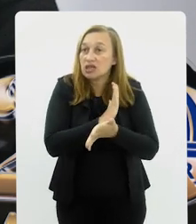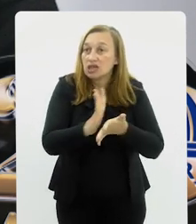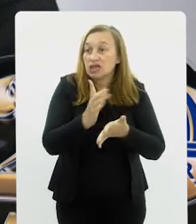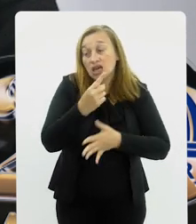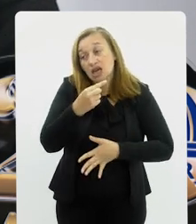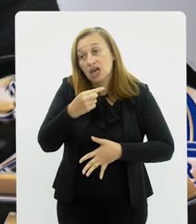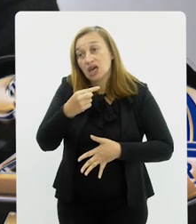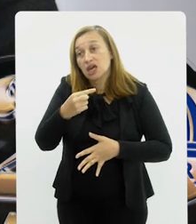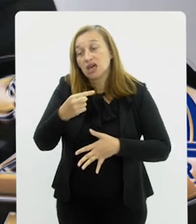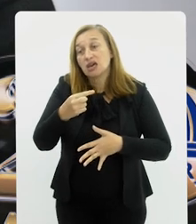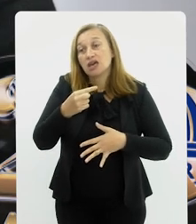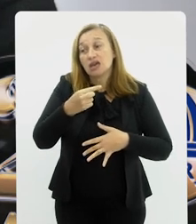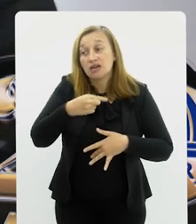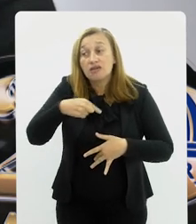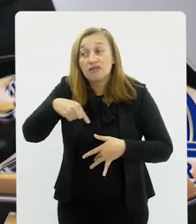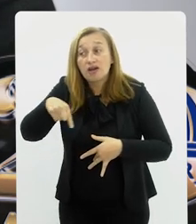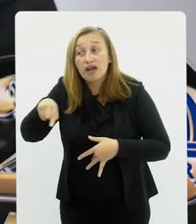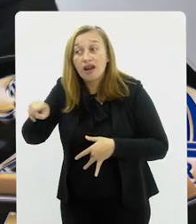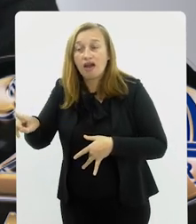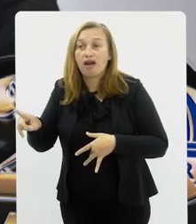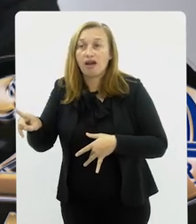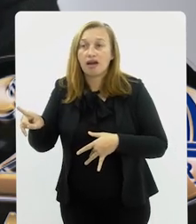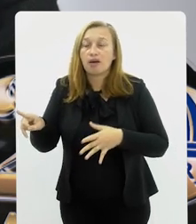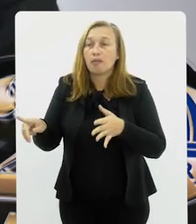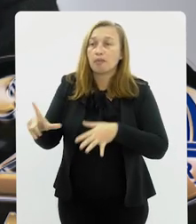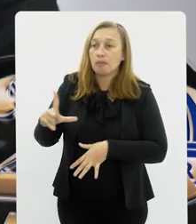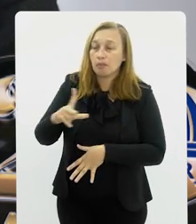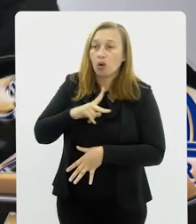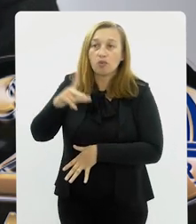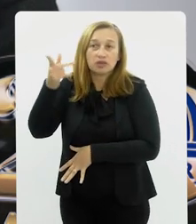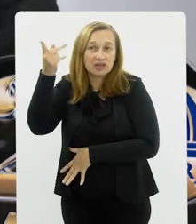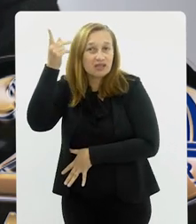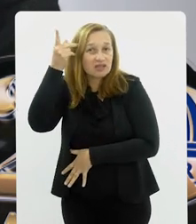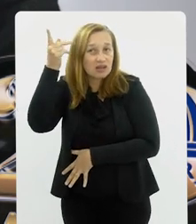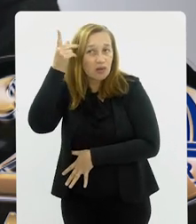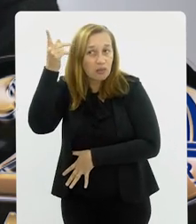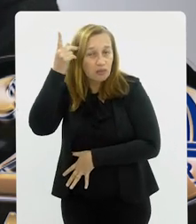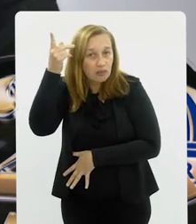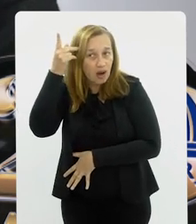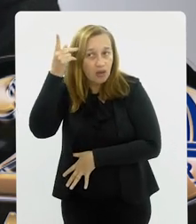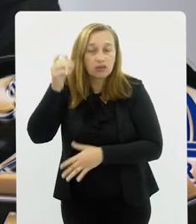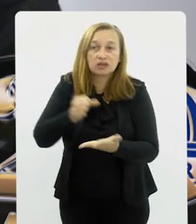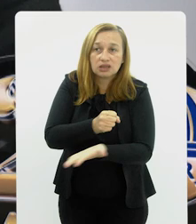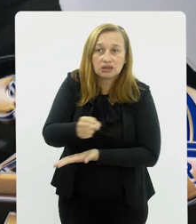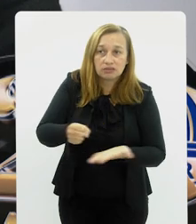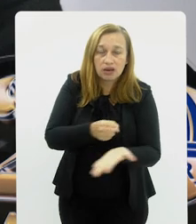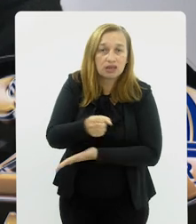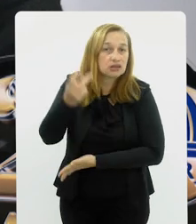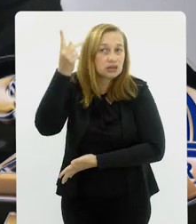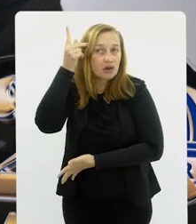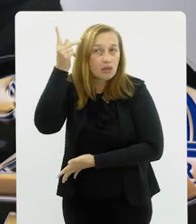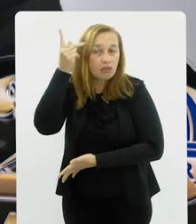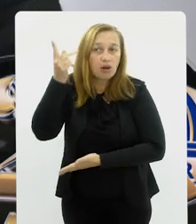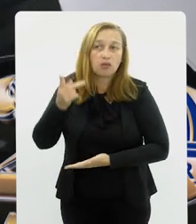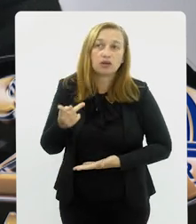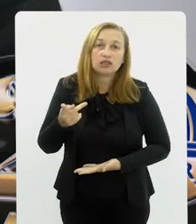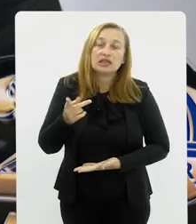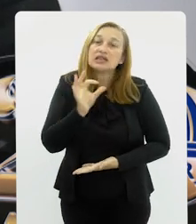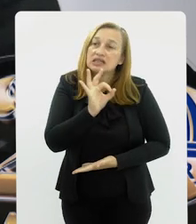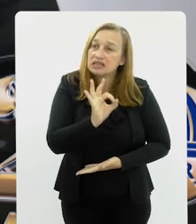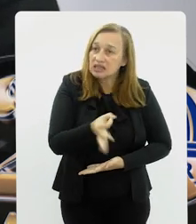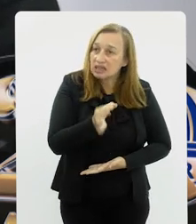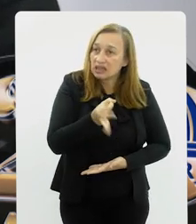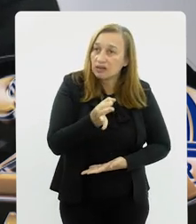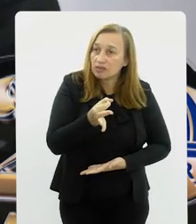lá, profissionais nativos de São Paulo, né? Oriundos das bases de São Paulo.